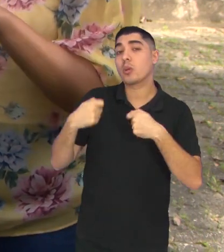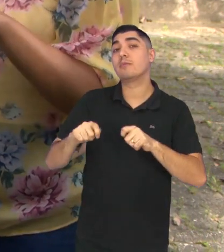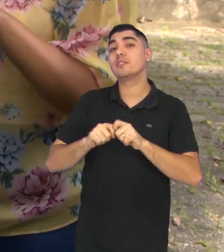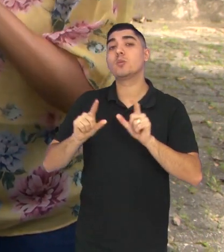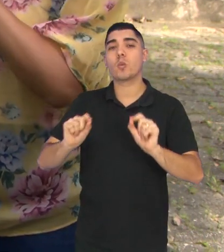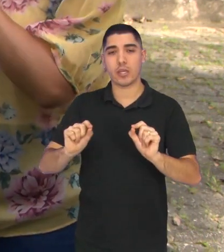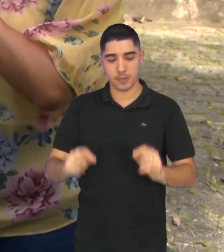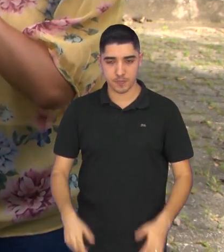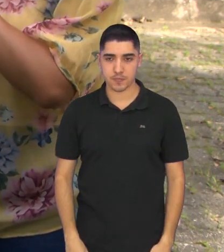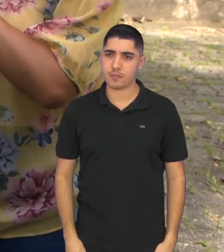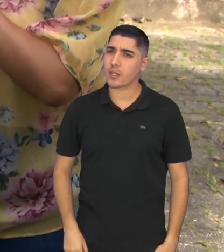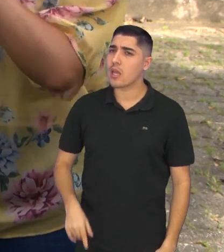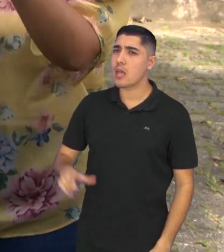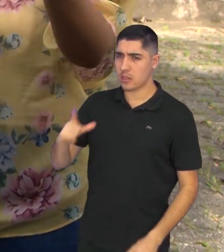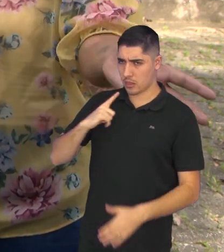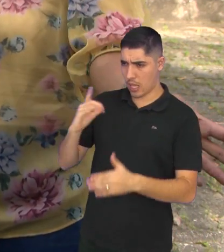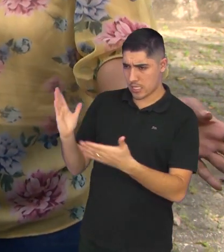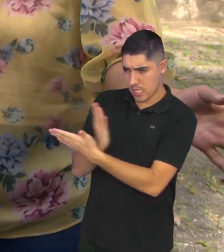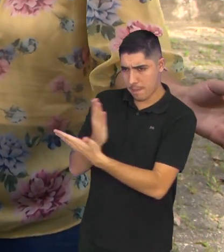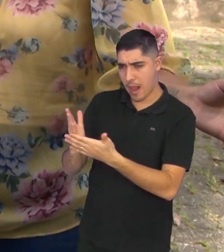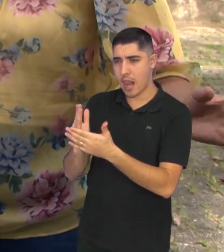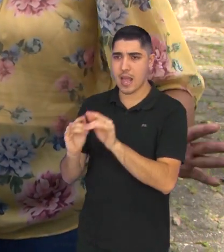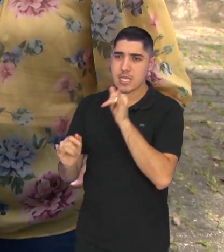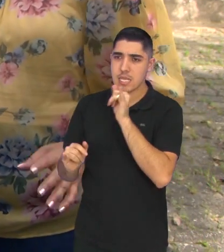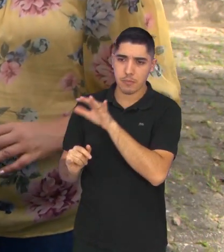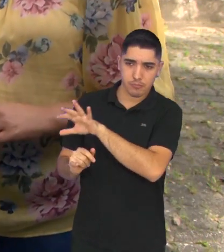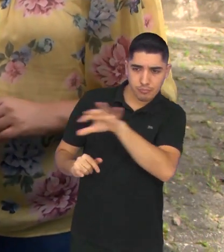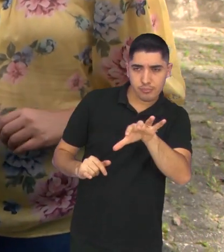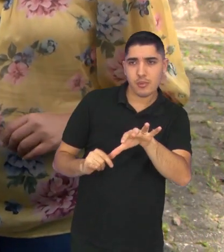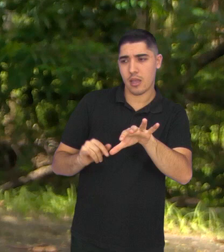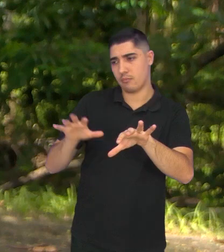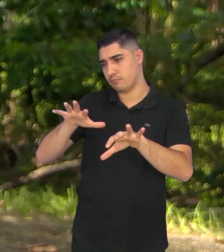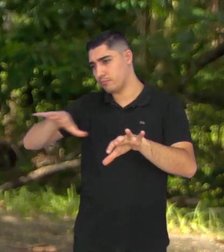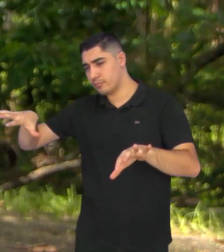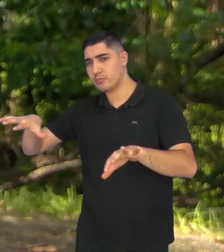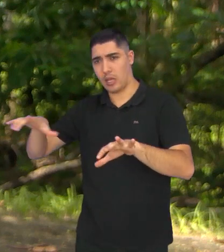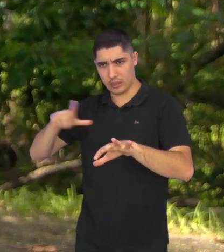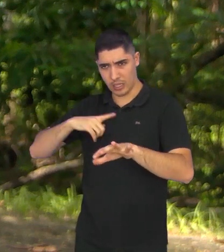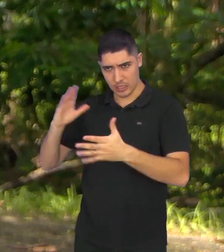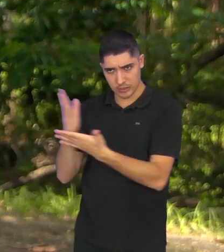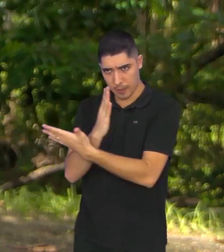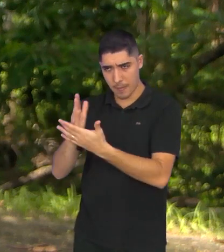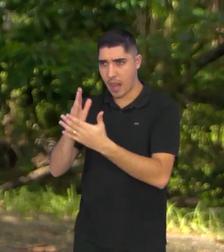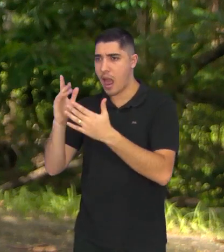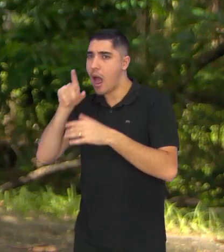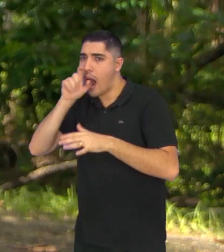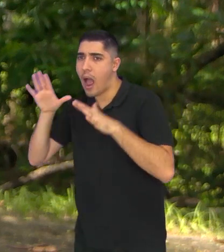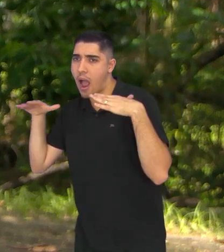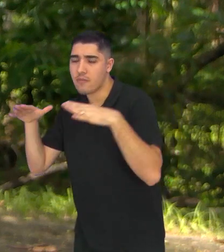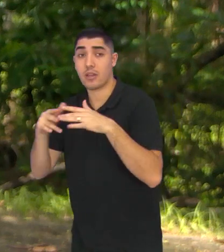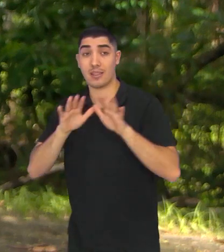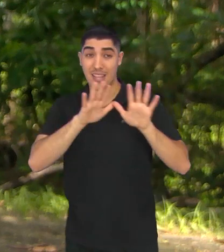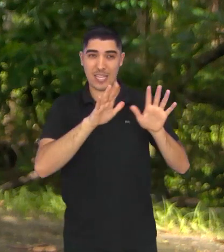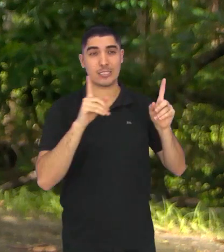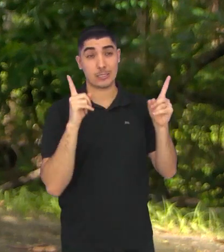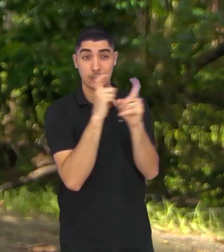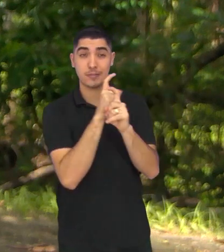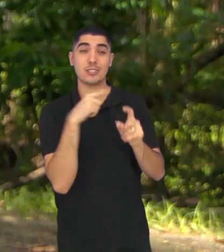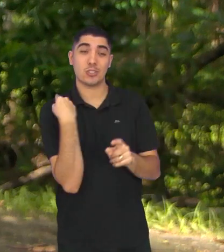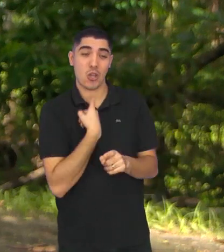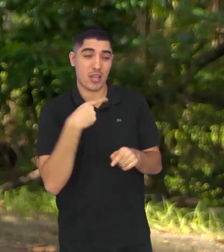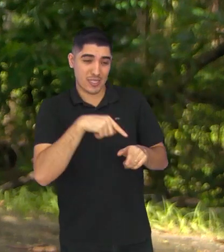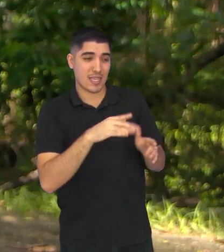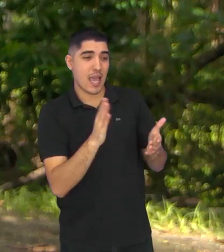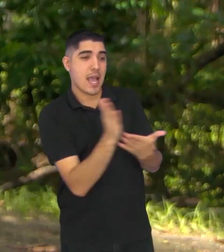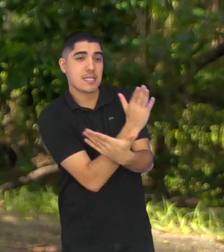São separados aqui, os mamíferos ficam todos de um lado, as aves do outro? Bom, é um pouco complexo no centro de reabilitação a gente